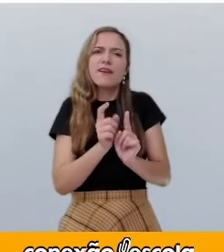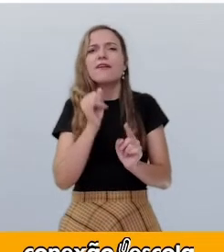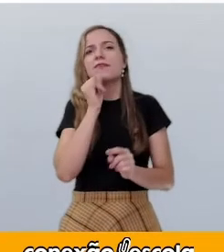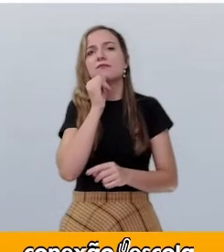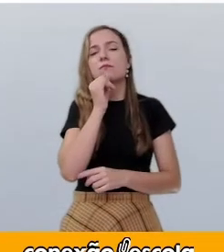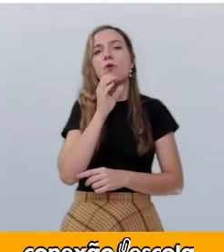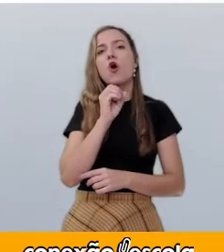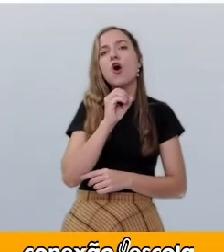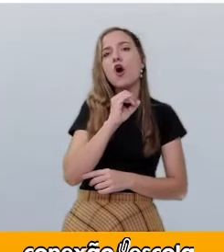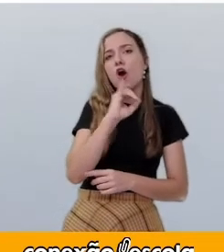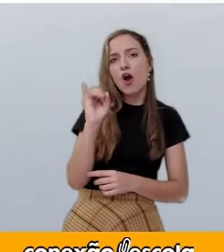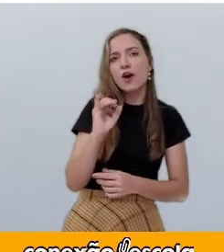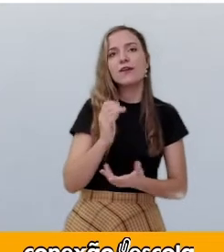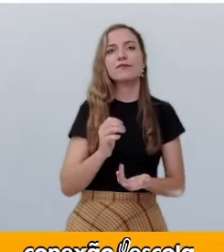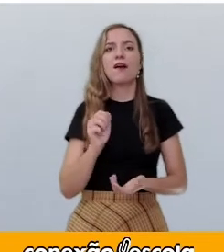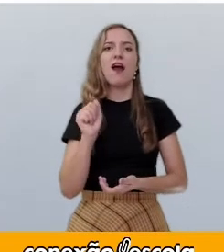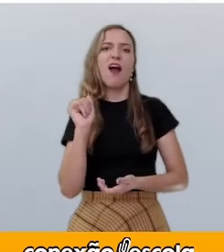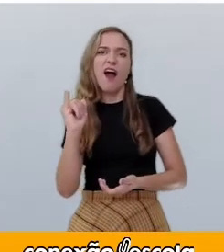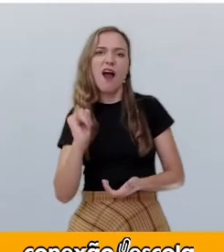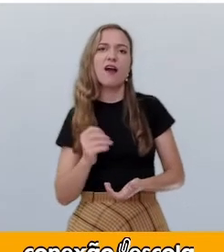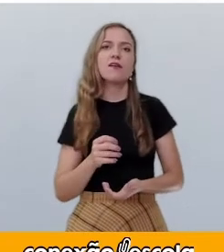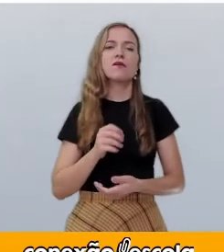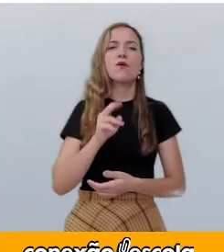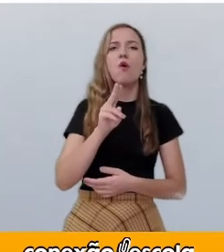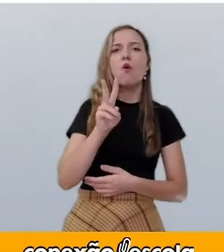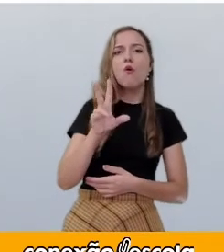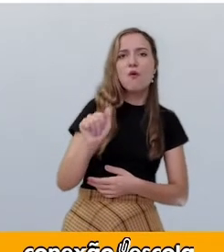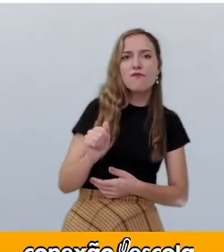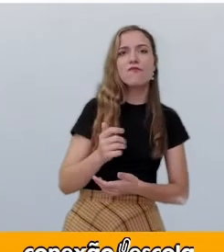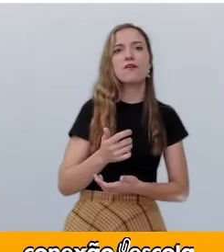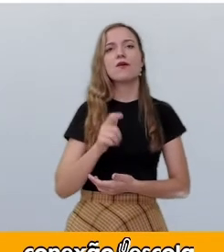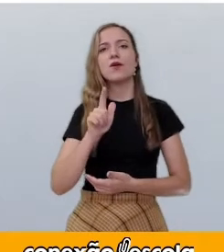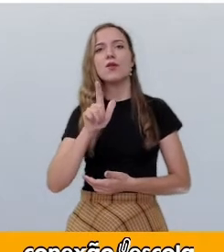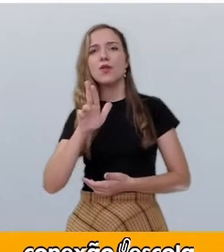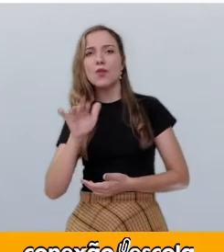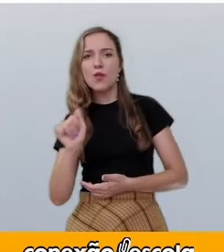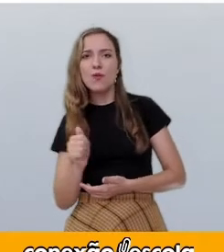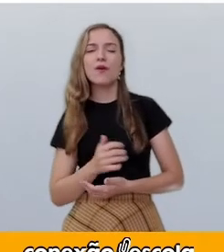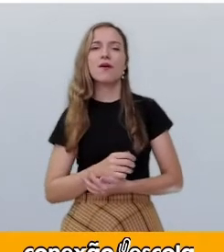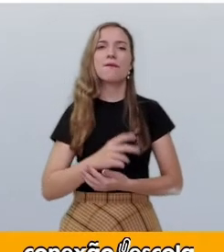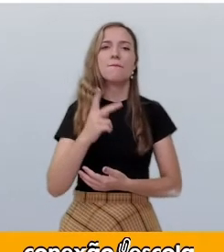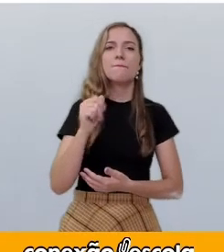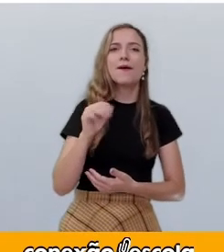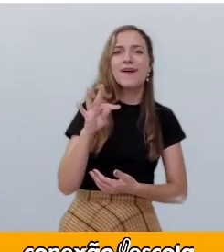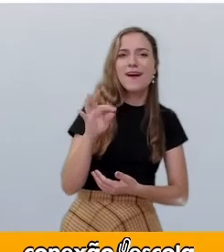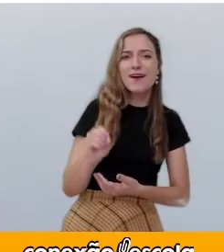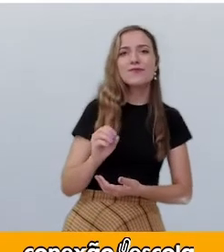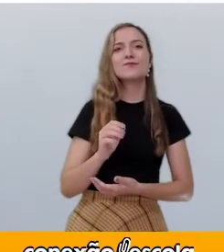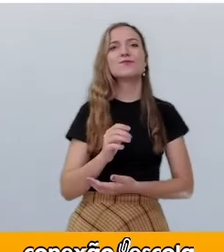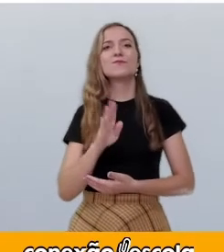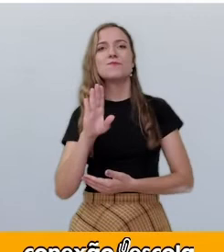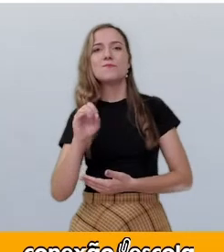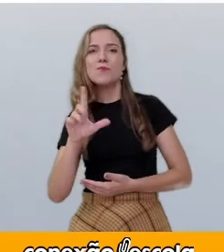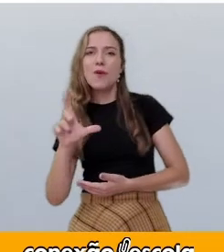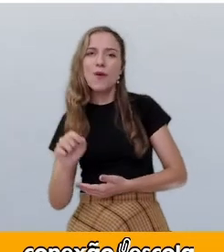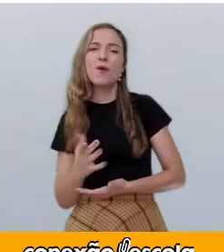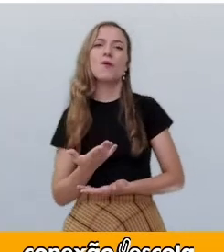oi ai uva lua pato bolo